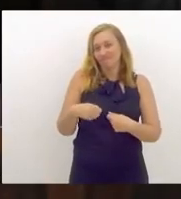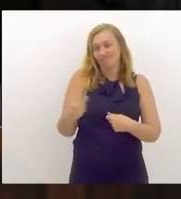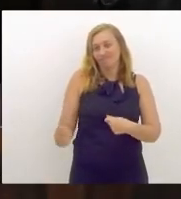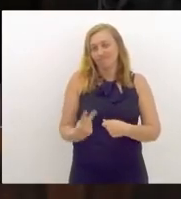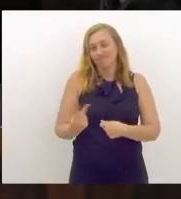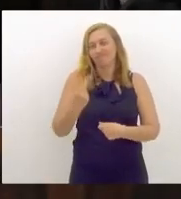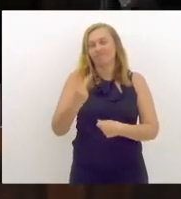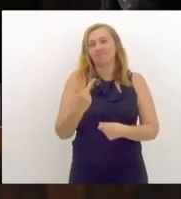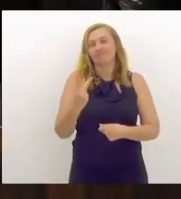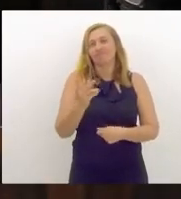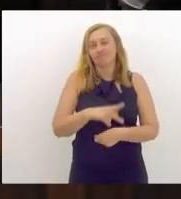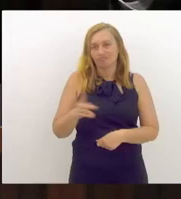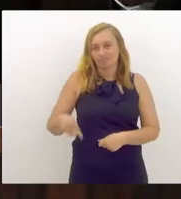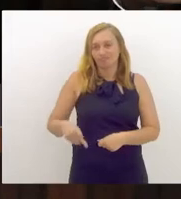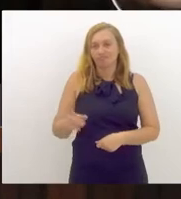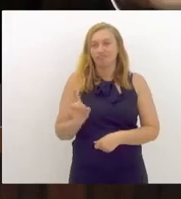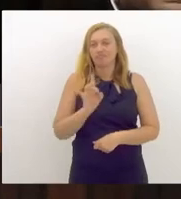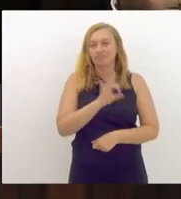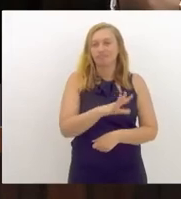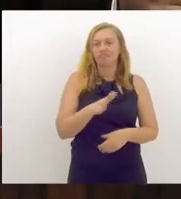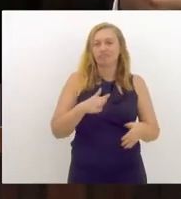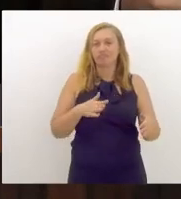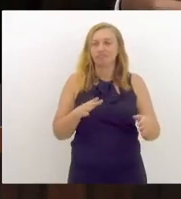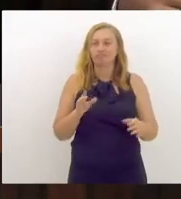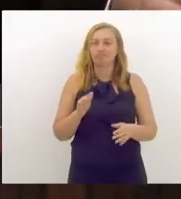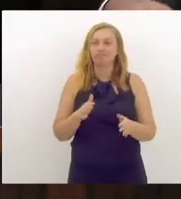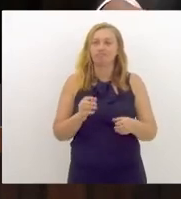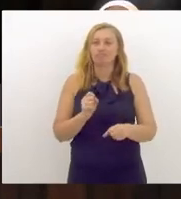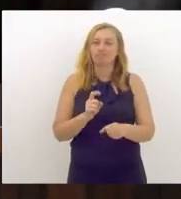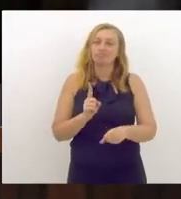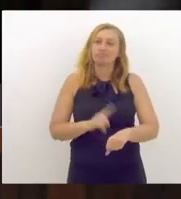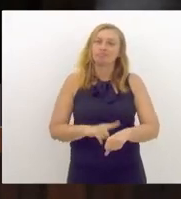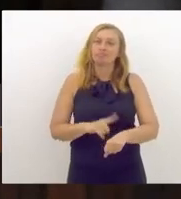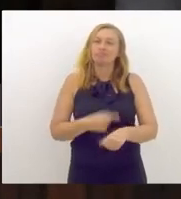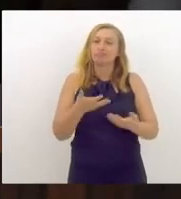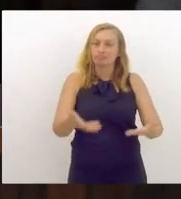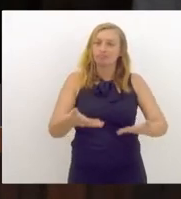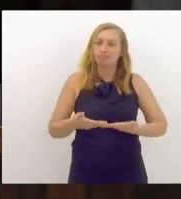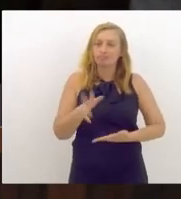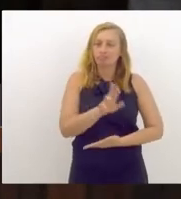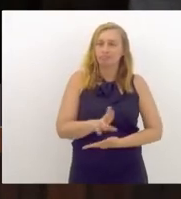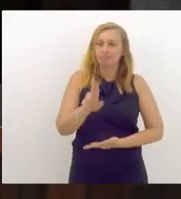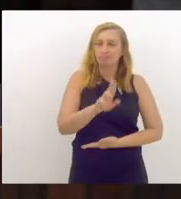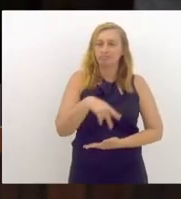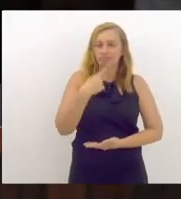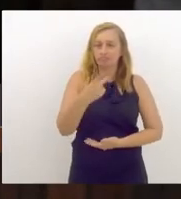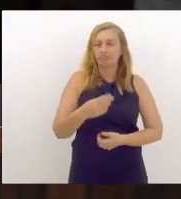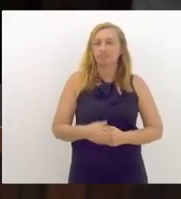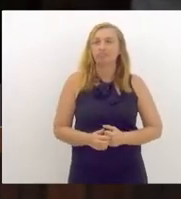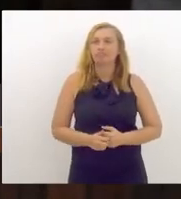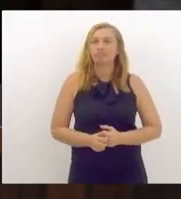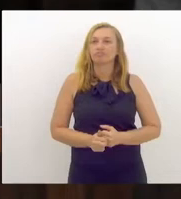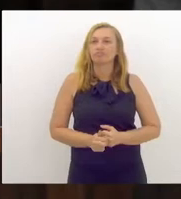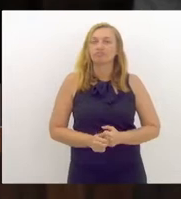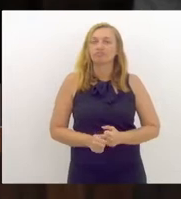professores tão aviltados nesses últimos períodos já querem imediatamente convidar para fazer o uso da palavra nosso querido diretor do